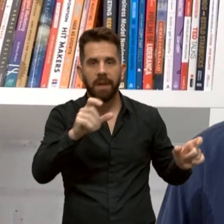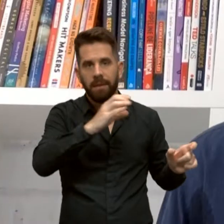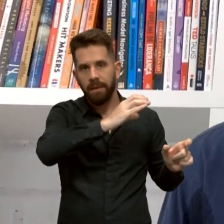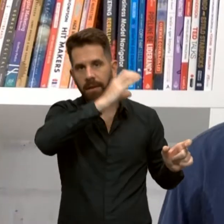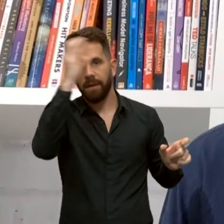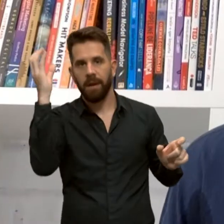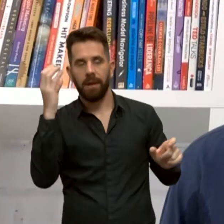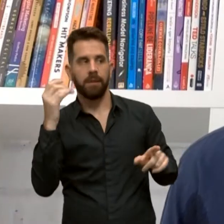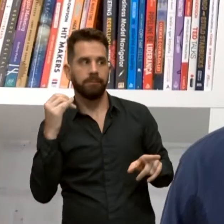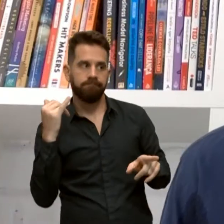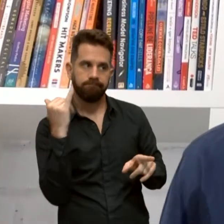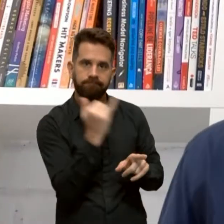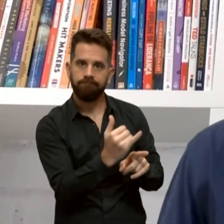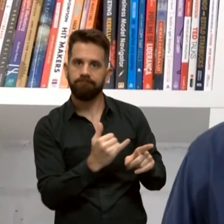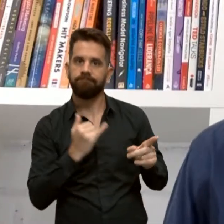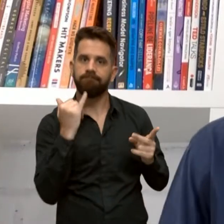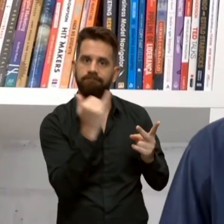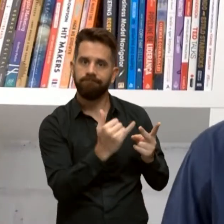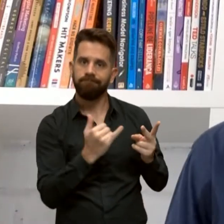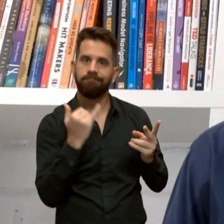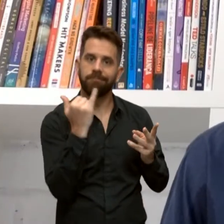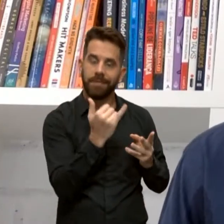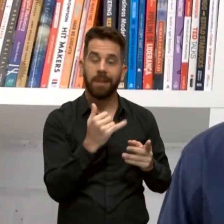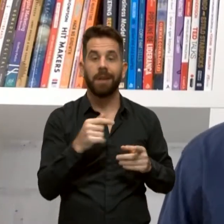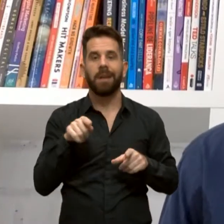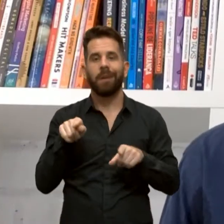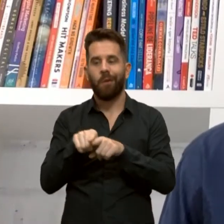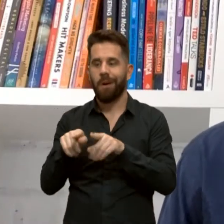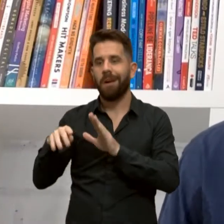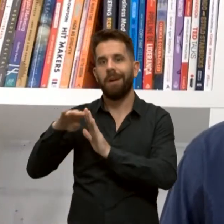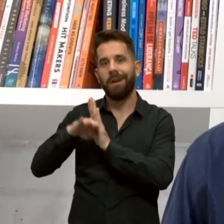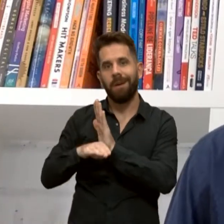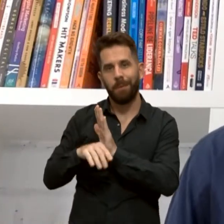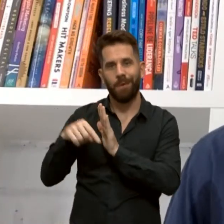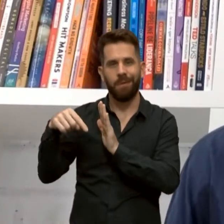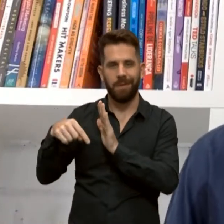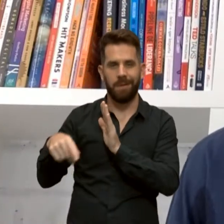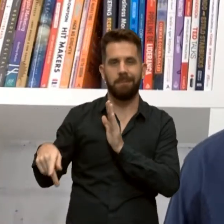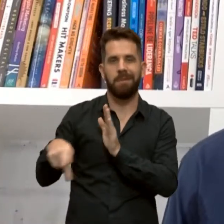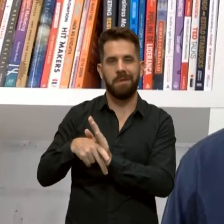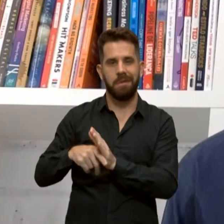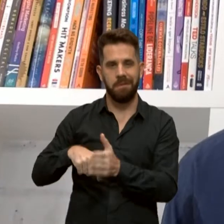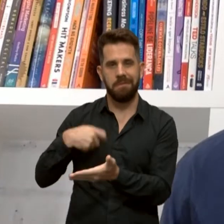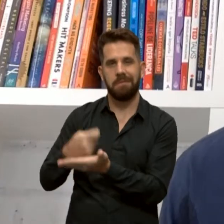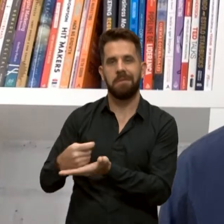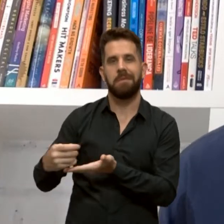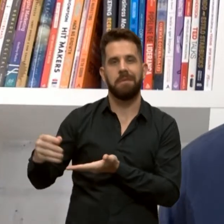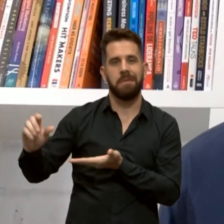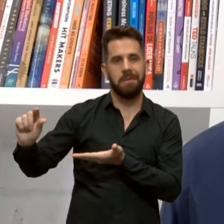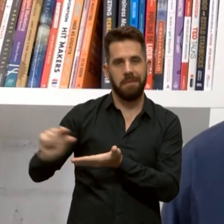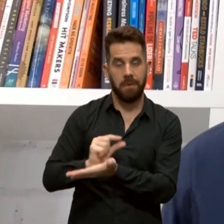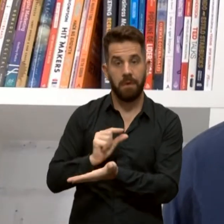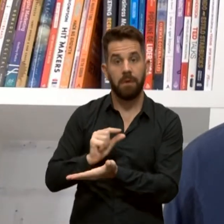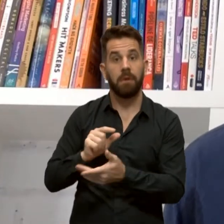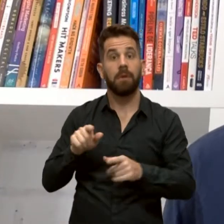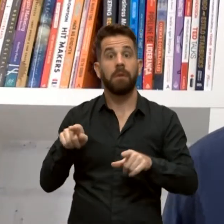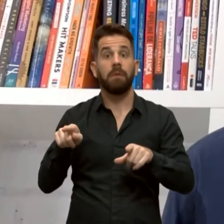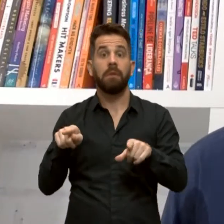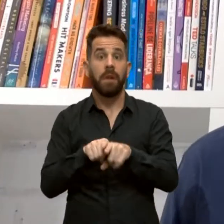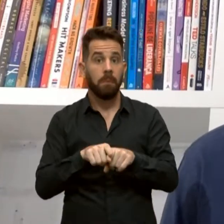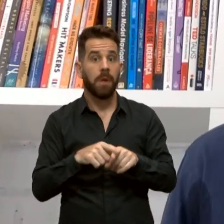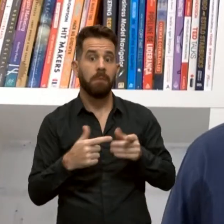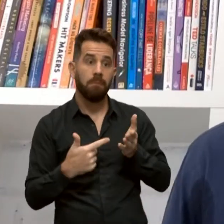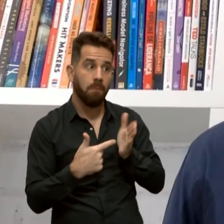esse cliente que o programa ali de cashback existe e mostrar que é vantajoso para o